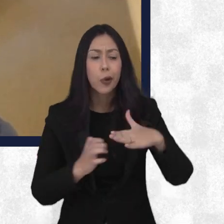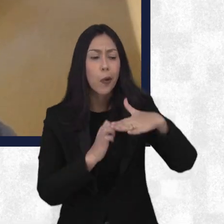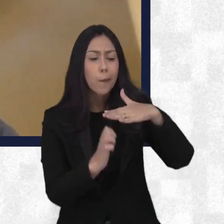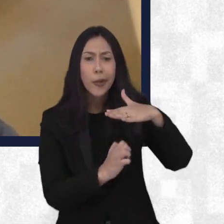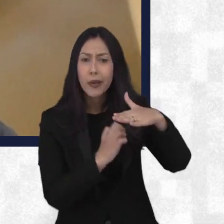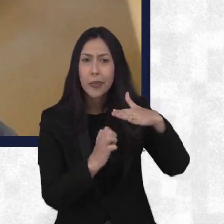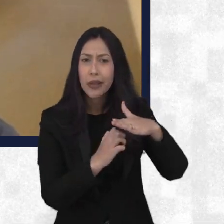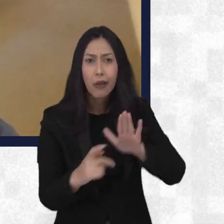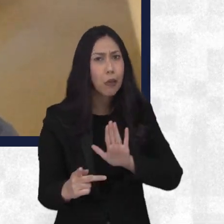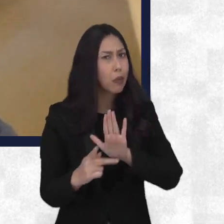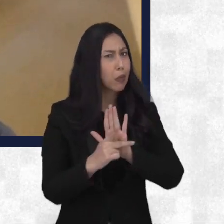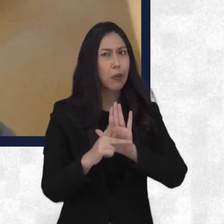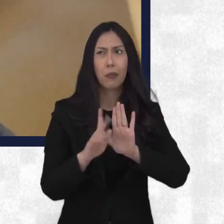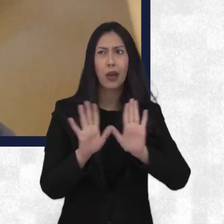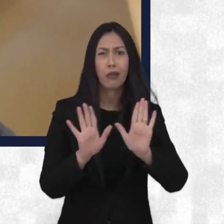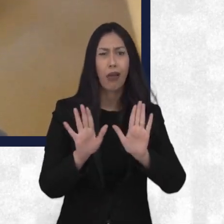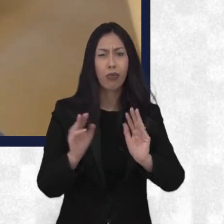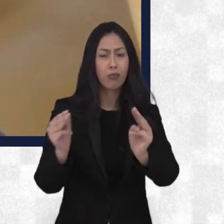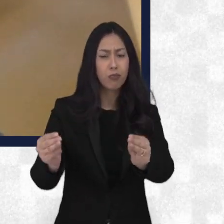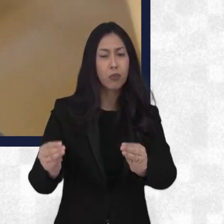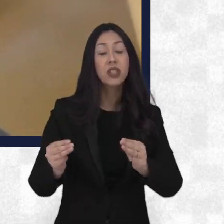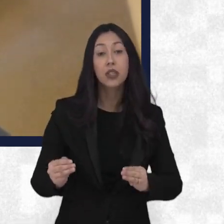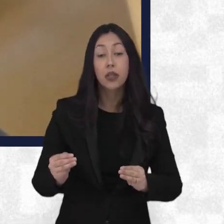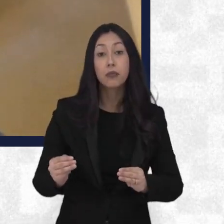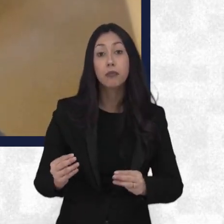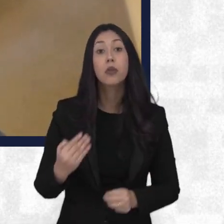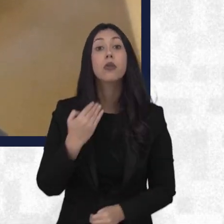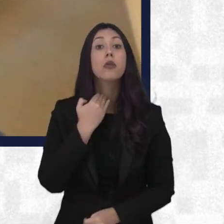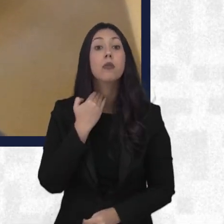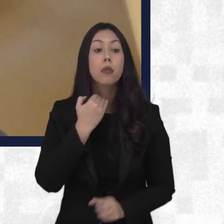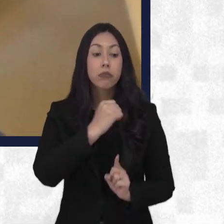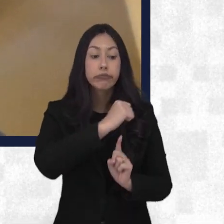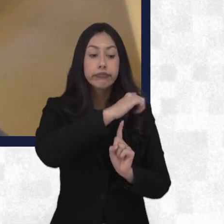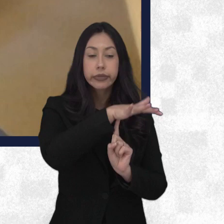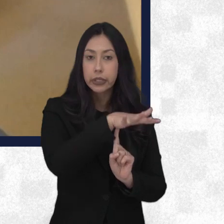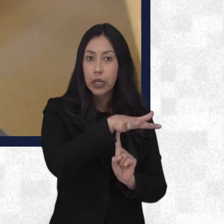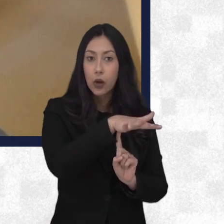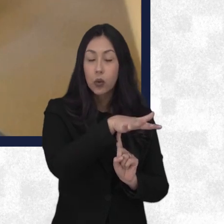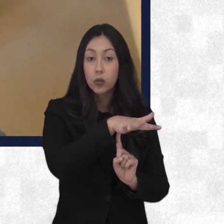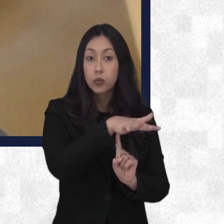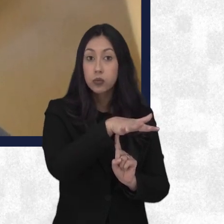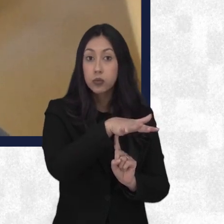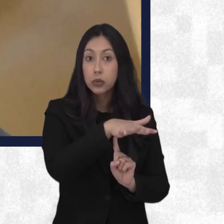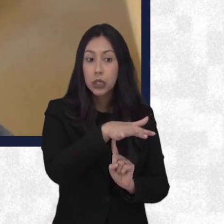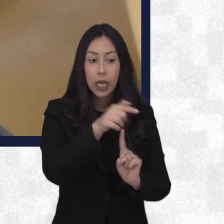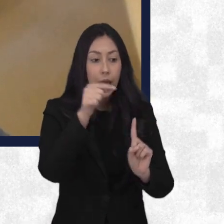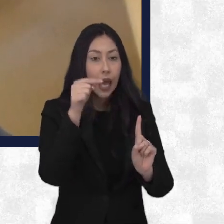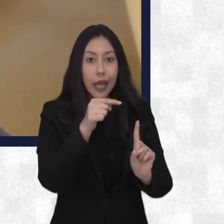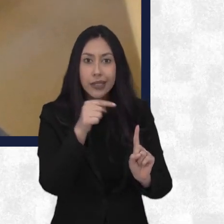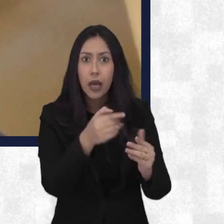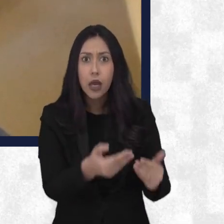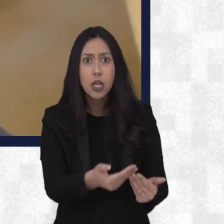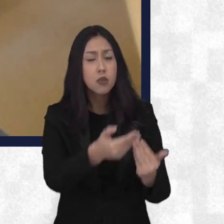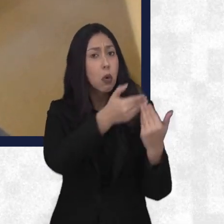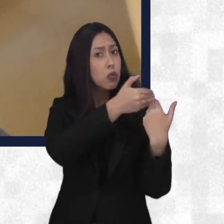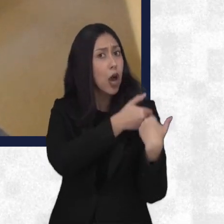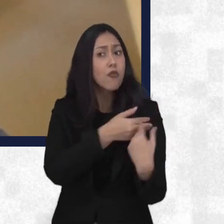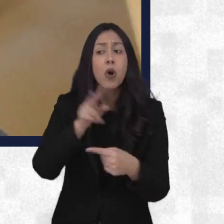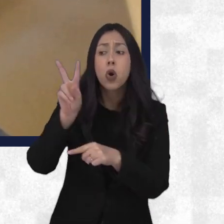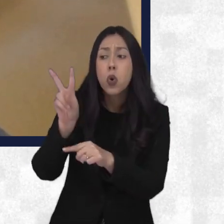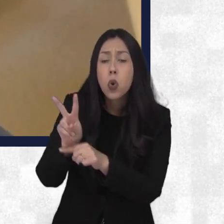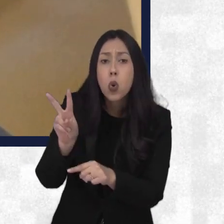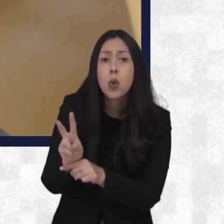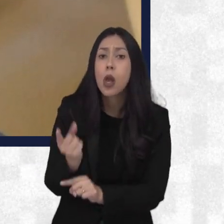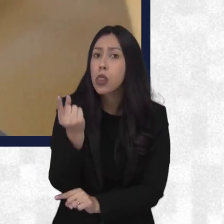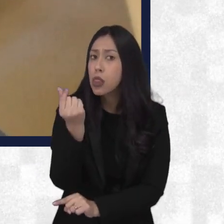pertencem, digamos, a nenhum ministério, que é o Banco Central do Brasil, que é o guardião da moeda e